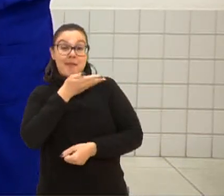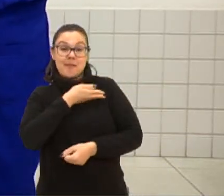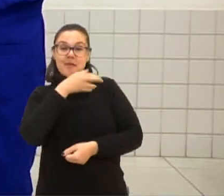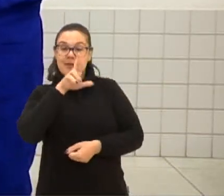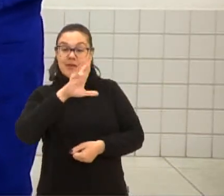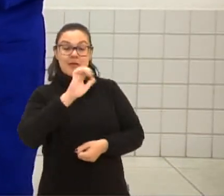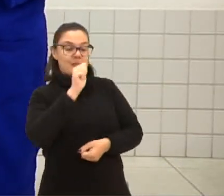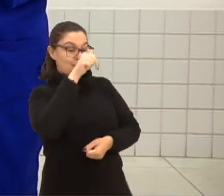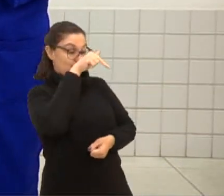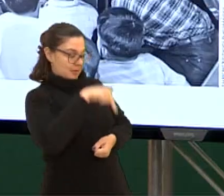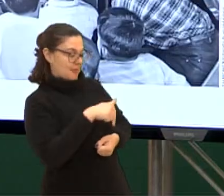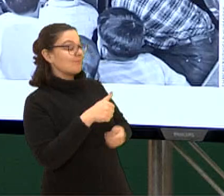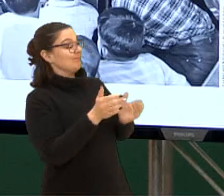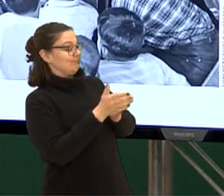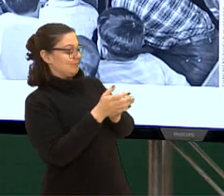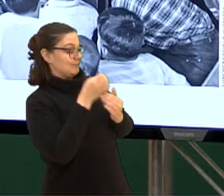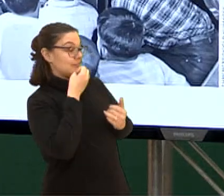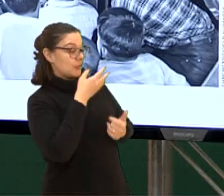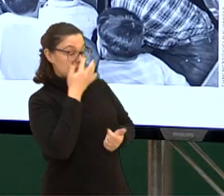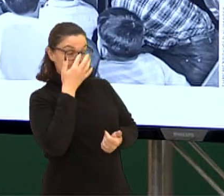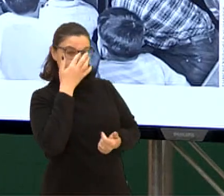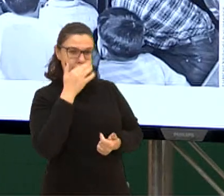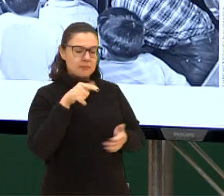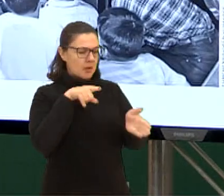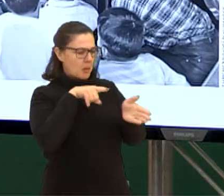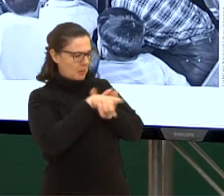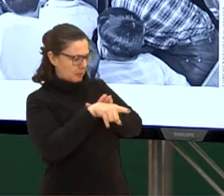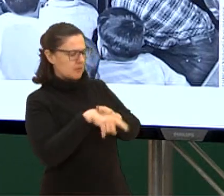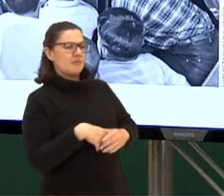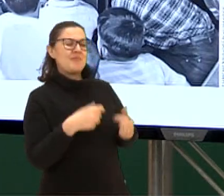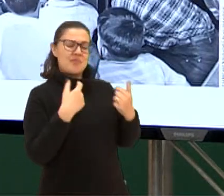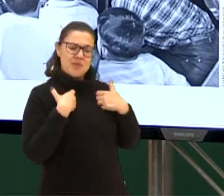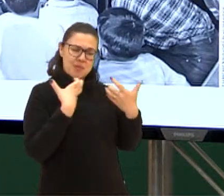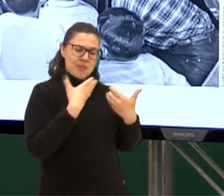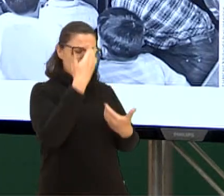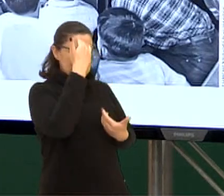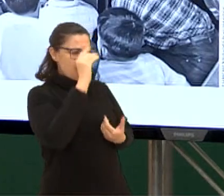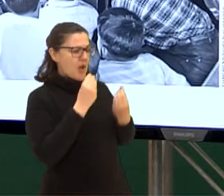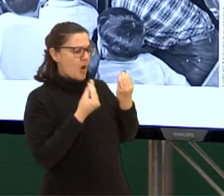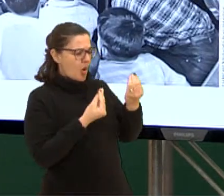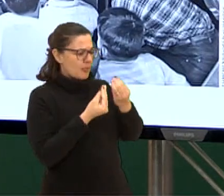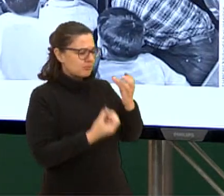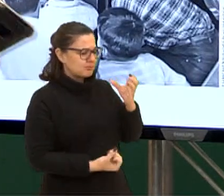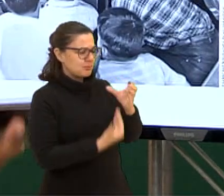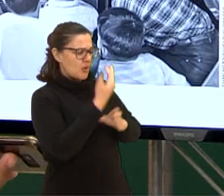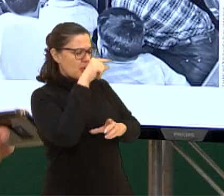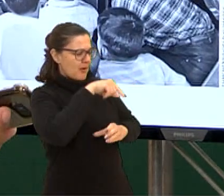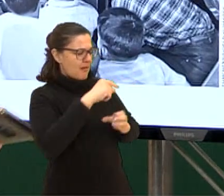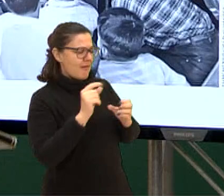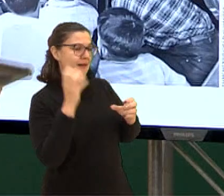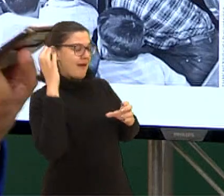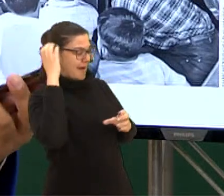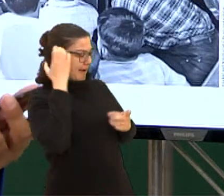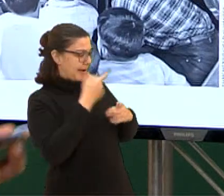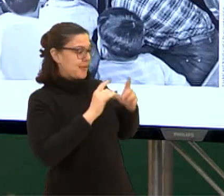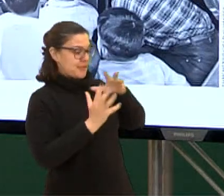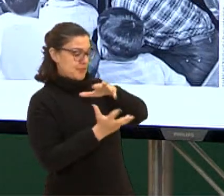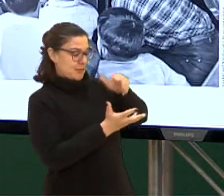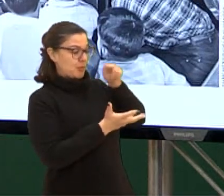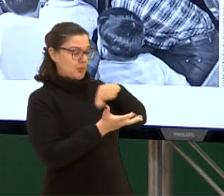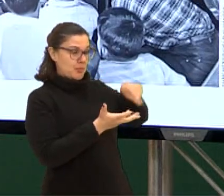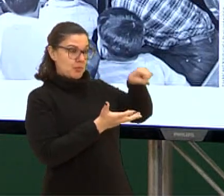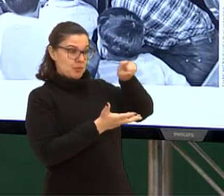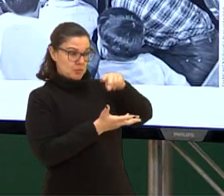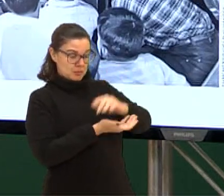ó, interagindo de novo, Rian, muito bom. Ele perguntou, eu gostaria de saber onde foi criada a primeira rádio do mundo. Bom, a gente acabou de